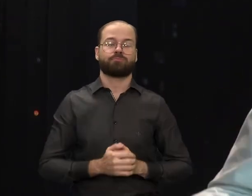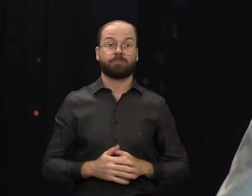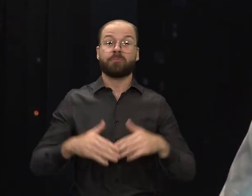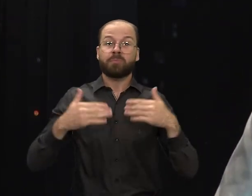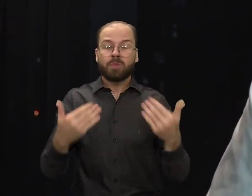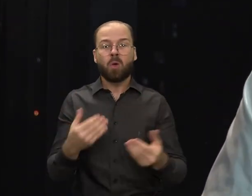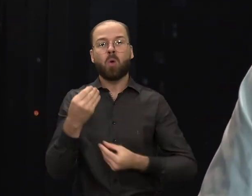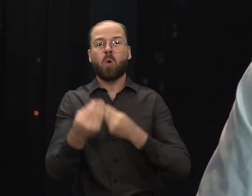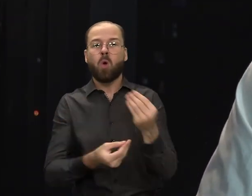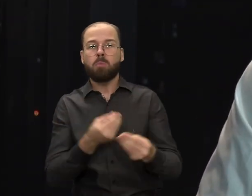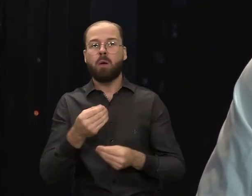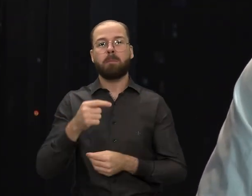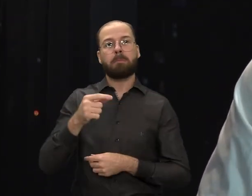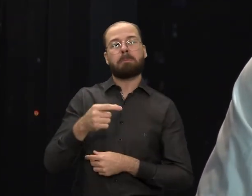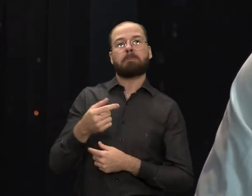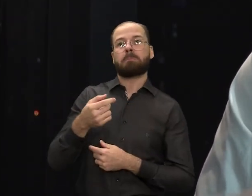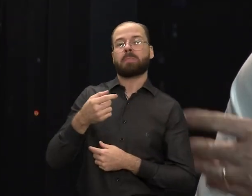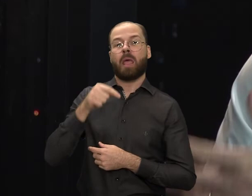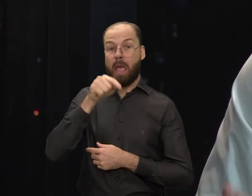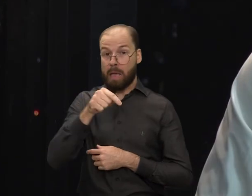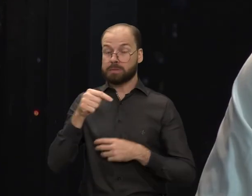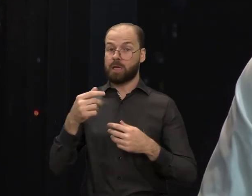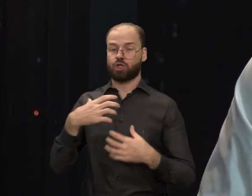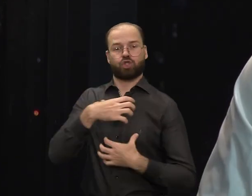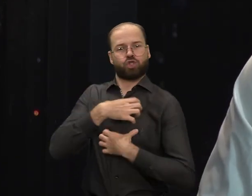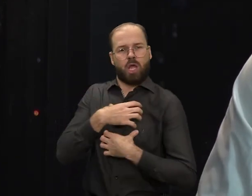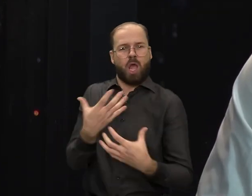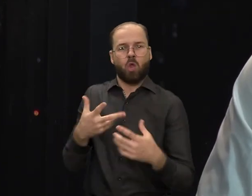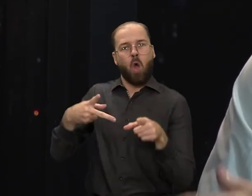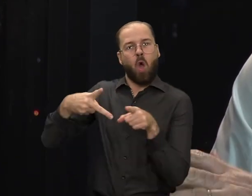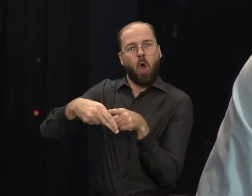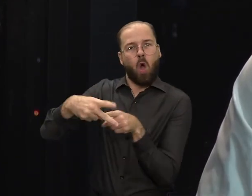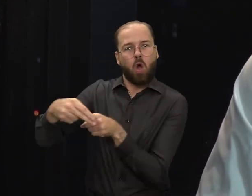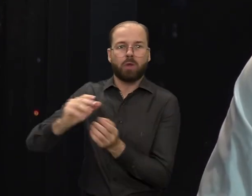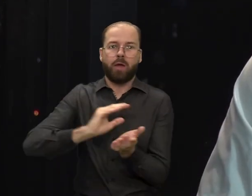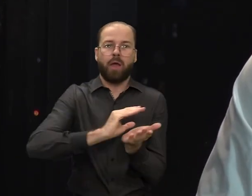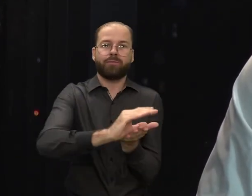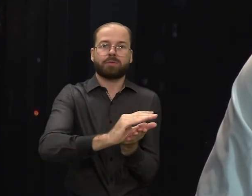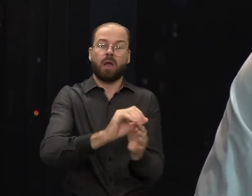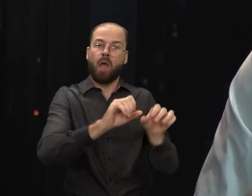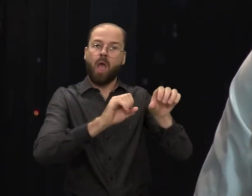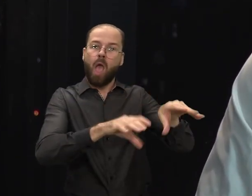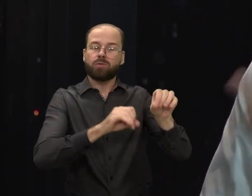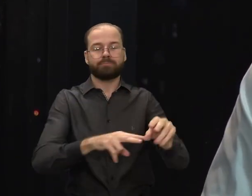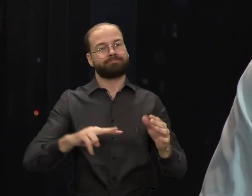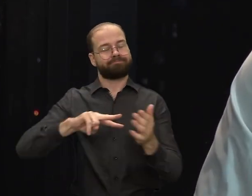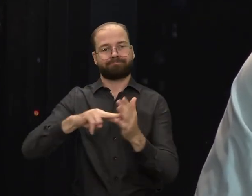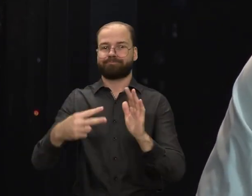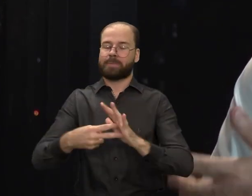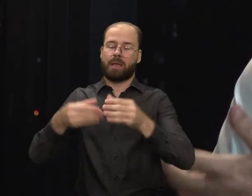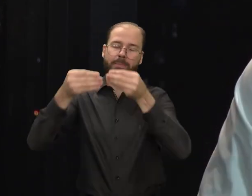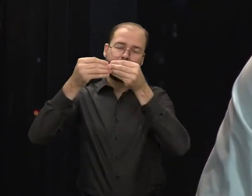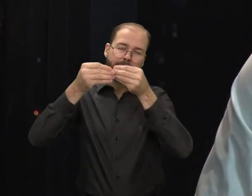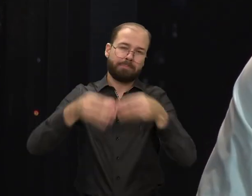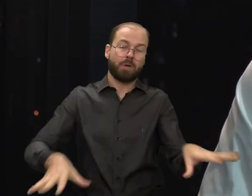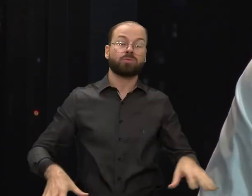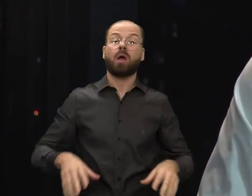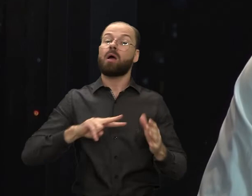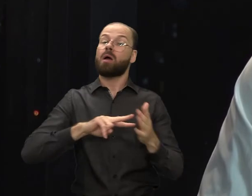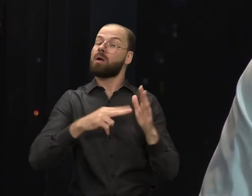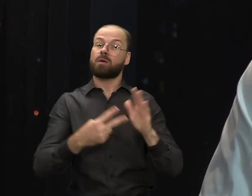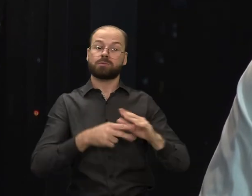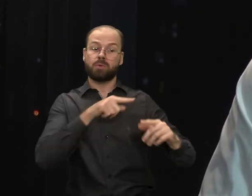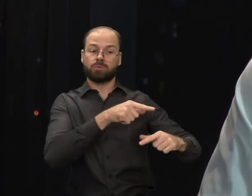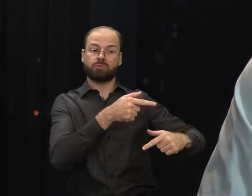cortar investimentos, e cortar investimento em educação é uma tragédia. Você condena gerações e gerações